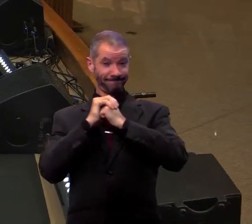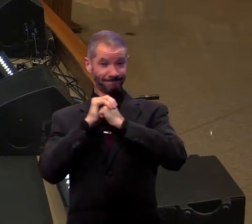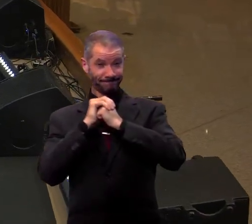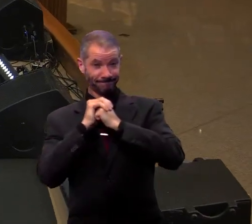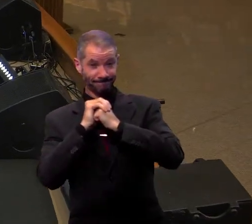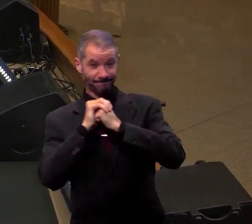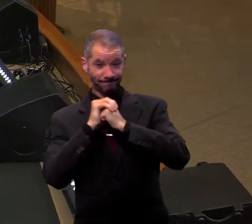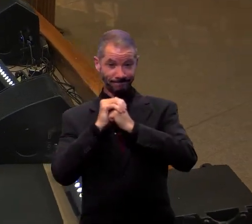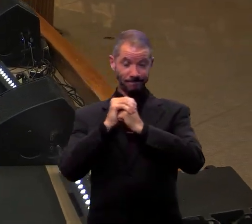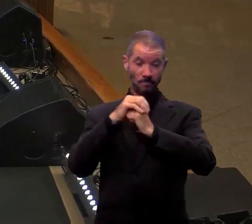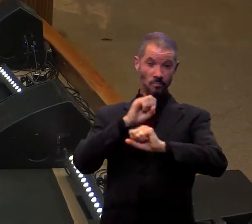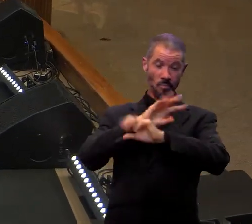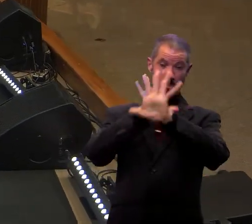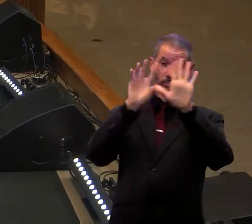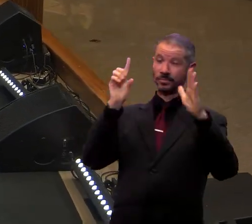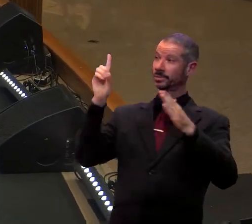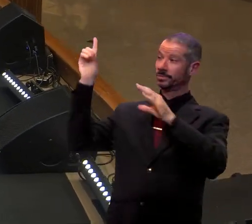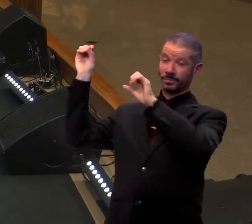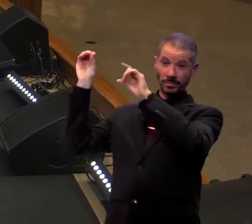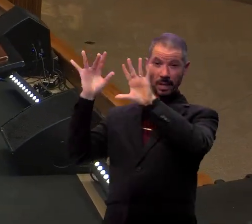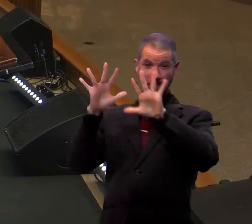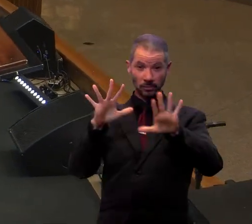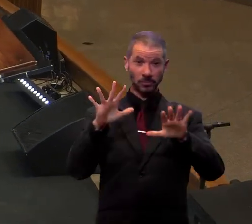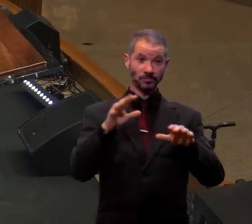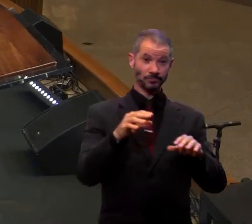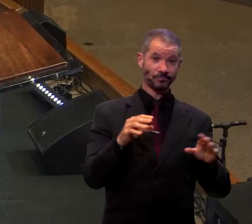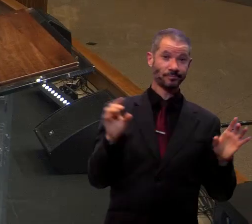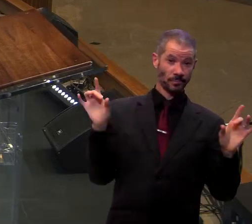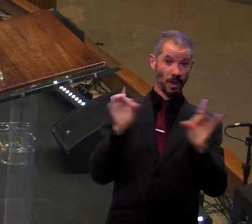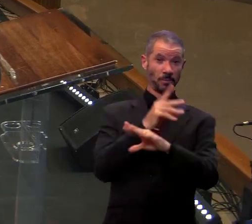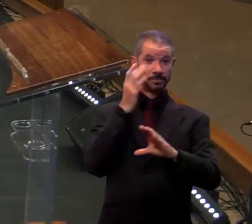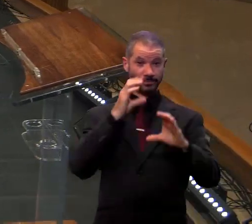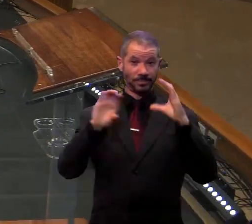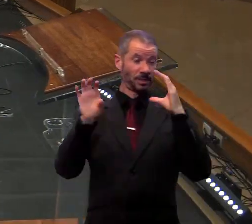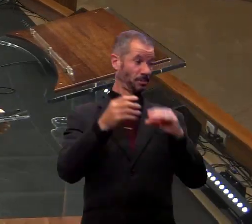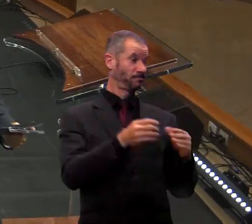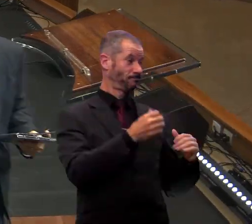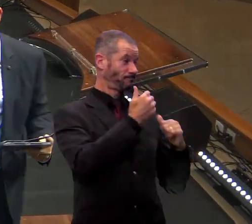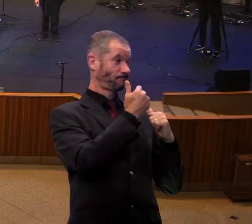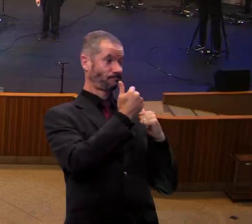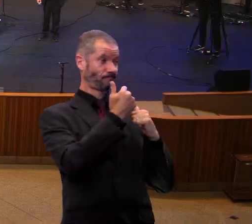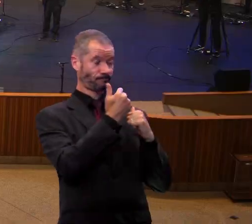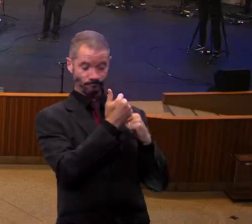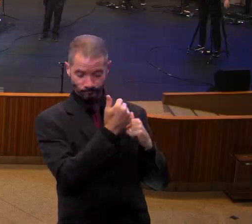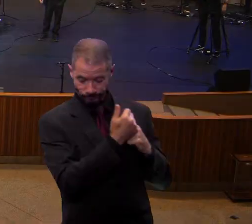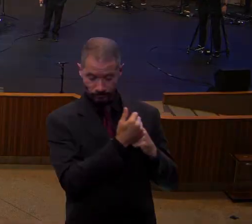Amém. Glória a Deus, que Deus abençoe você. A gente vai terminar cantando e louvando a Deus aqui.